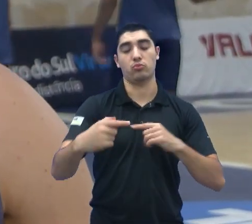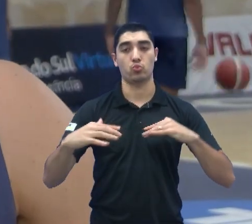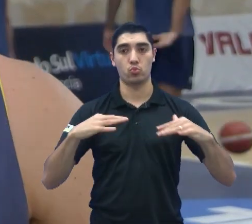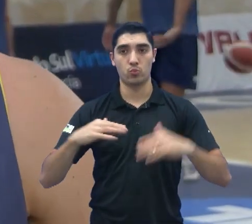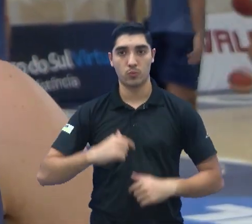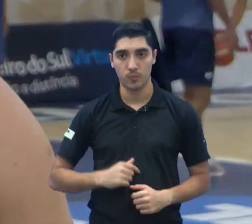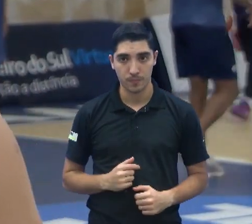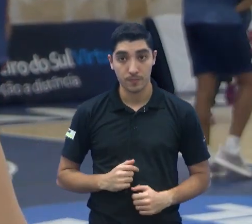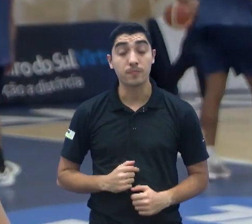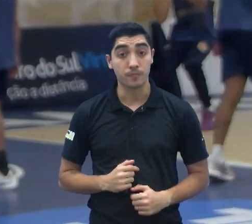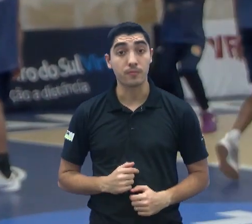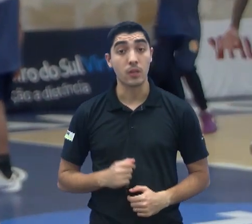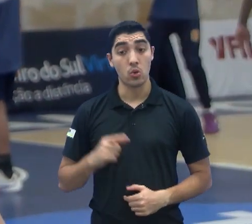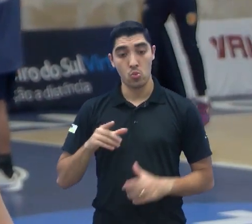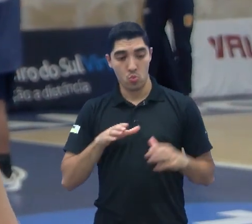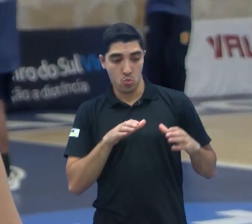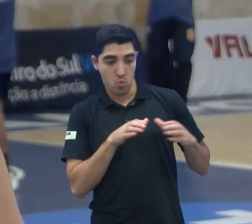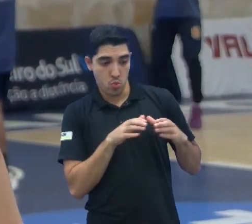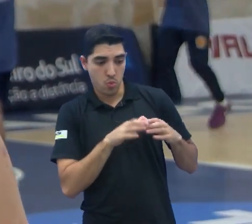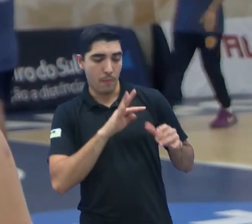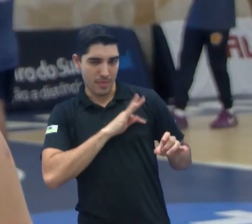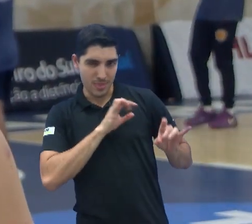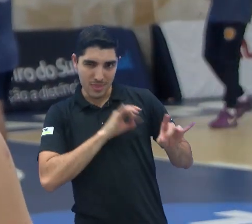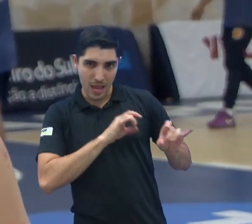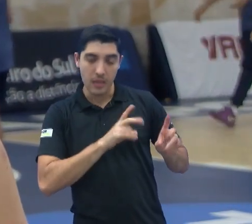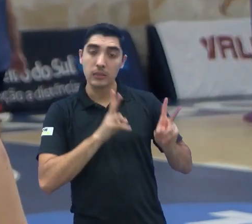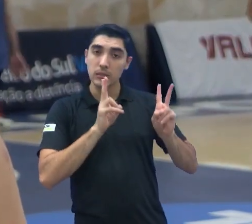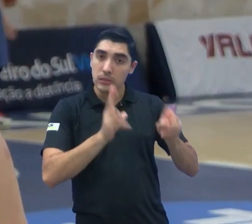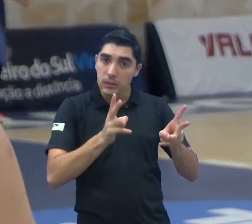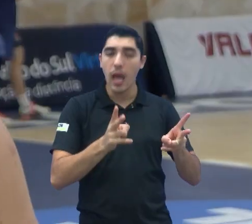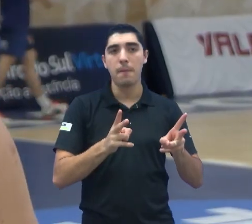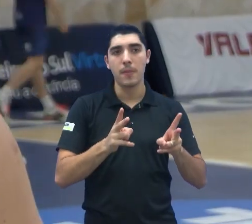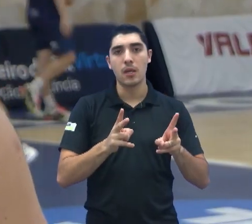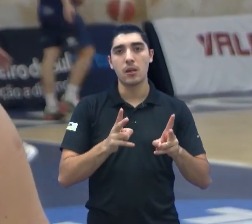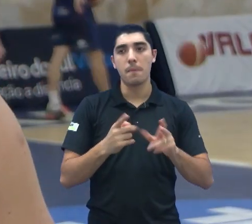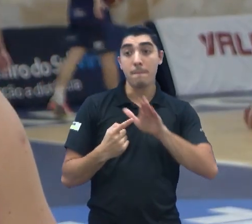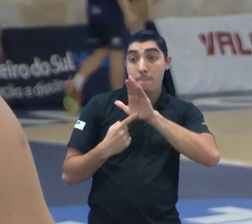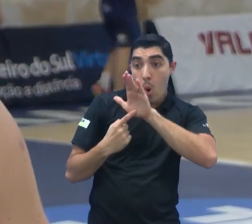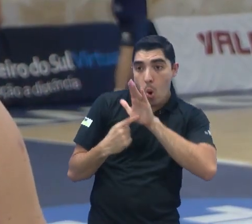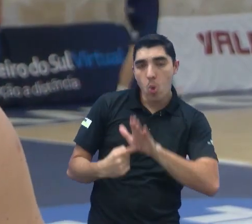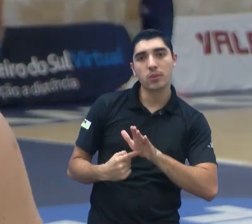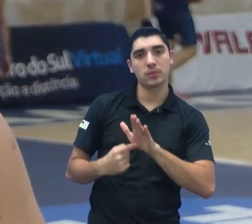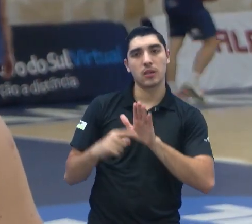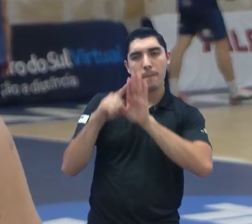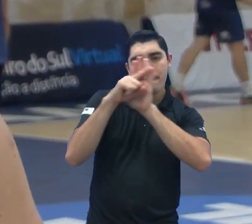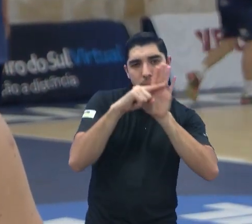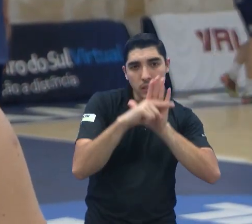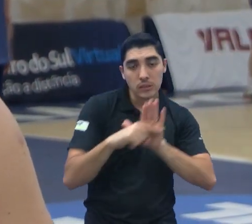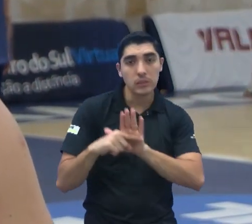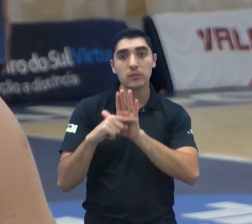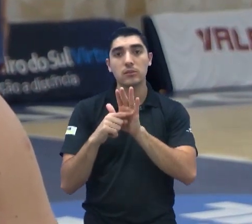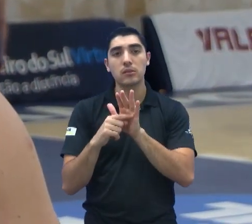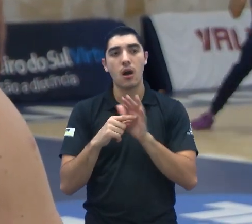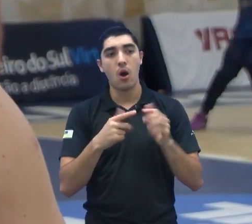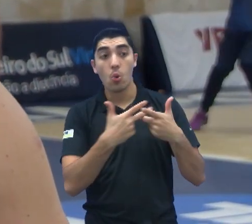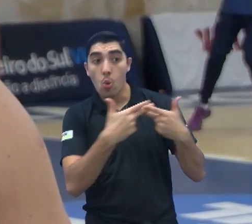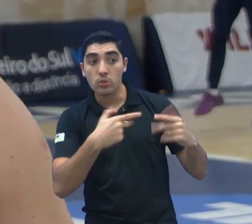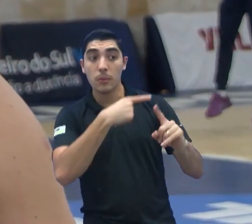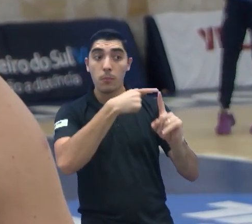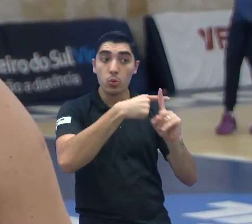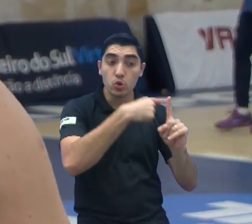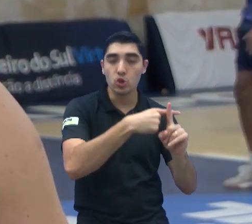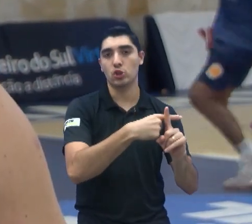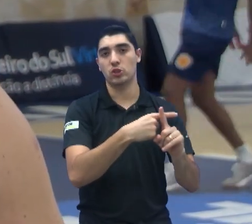comissão técnica, eles estudam, né, os pontos fortes do adversário, como a gente pode neutralizar, né, alguns pontos fortes